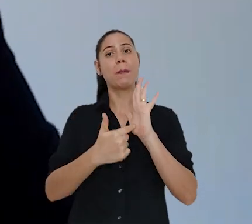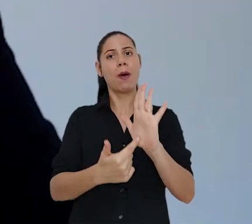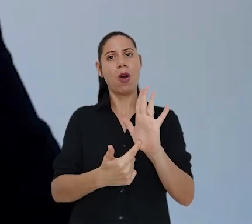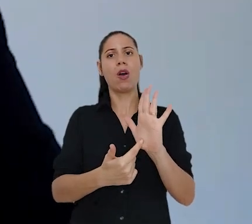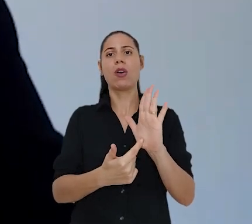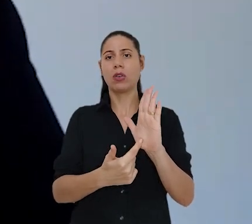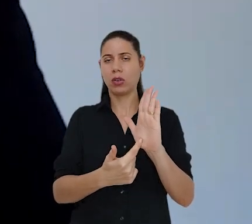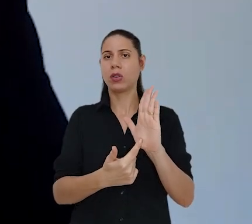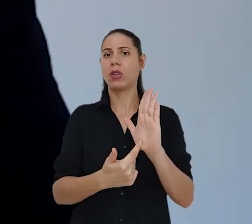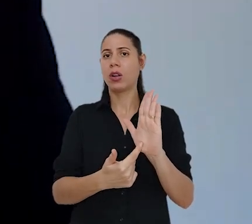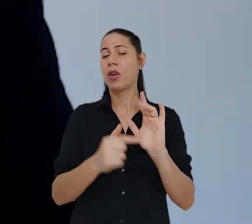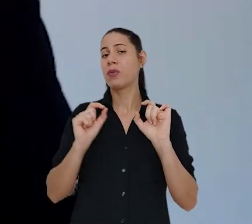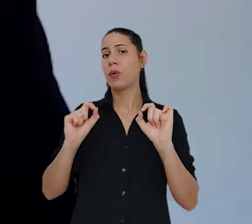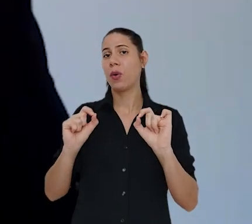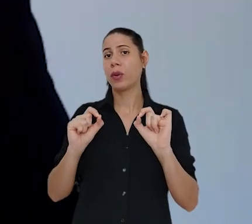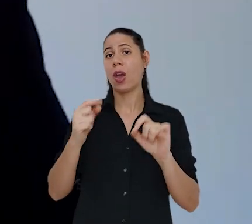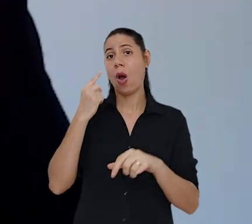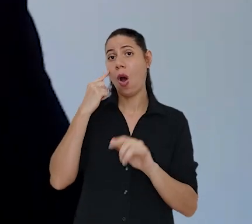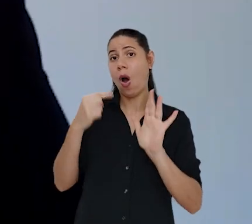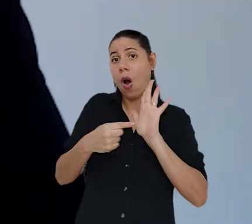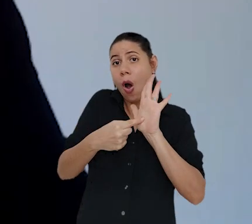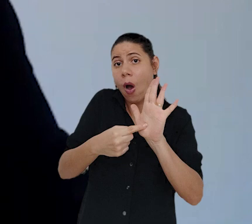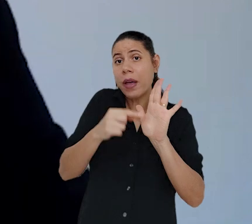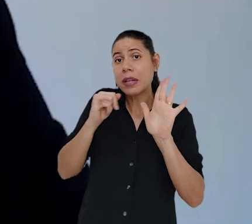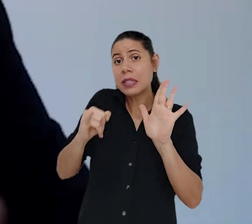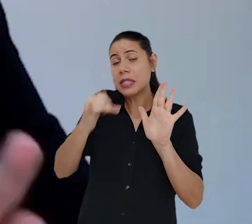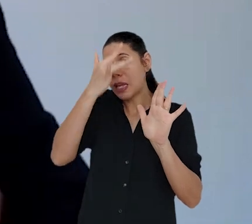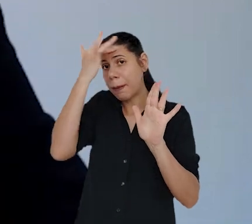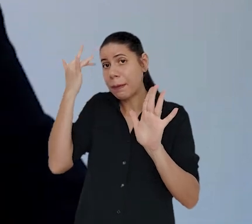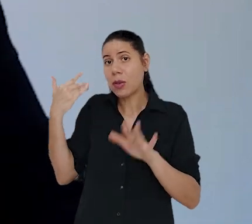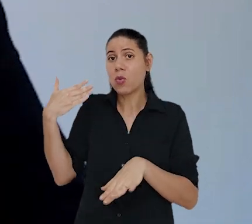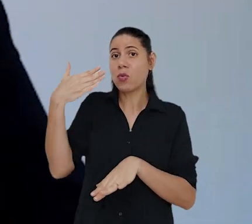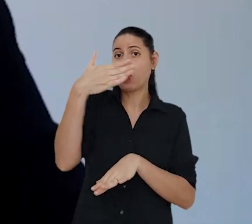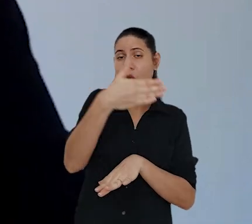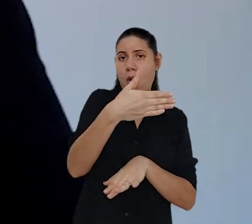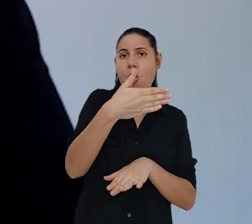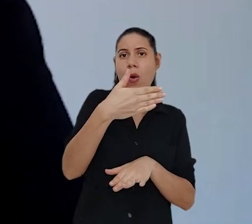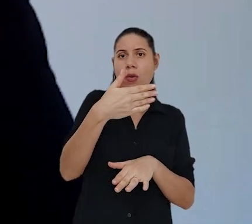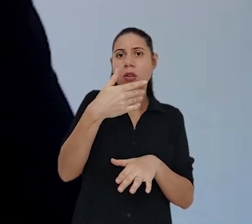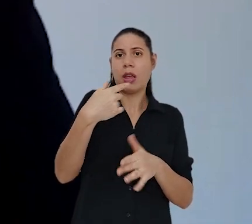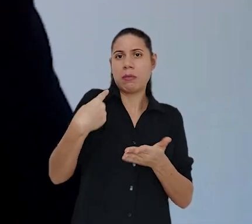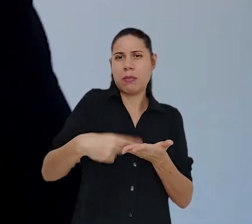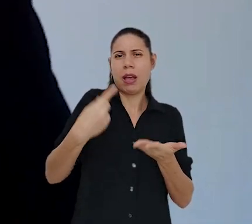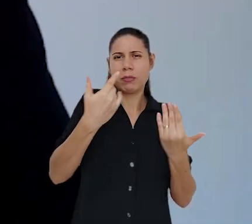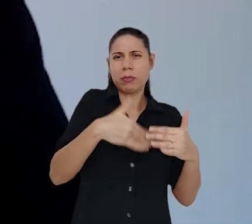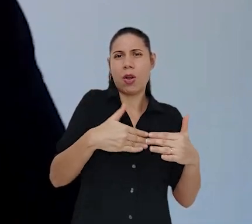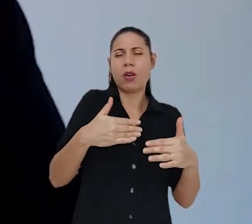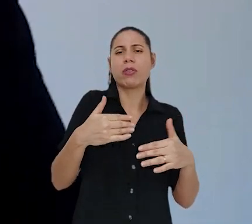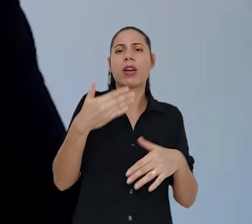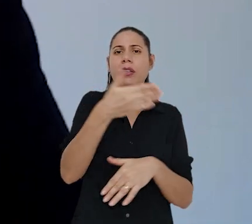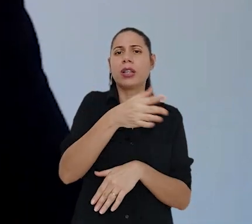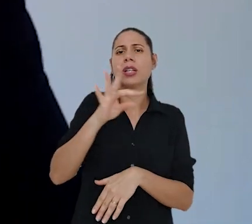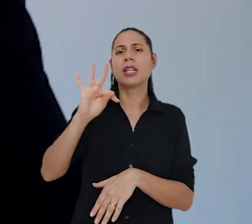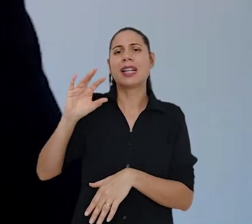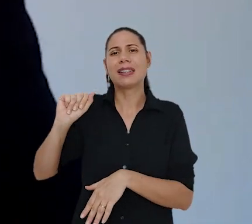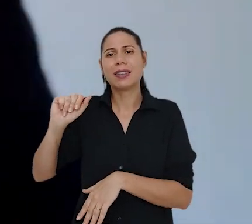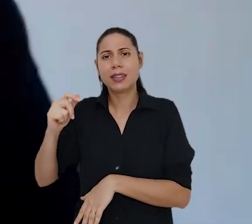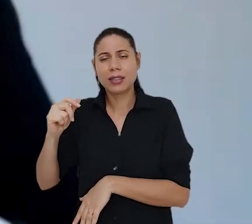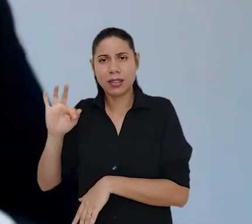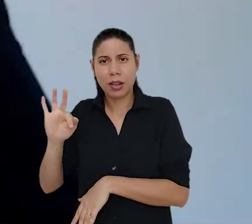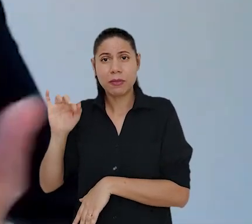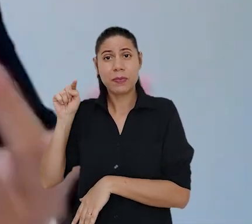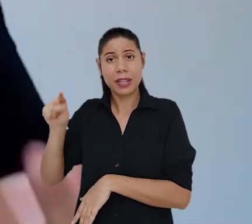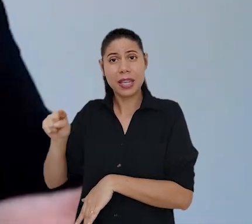editais estavam com cláusulas editalícias no sentido de que, se o candidato comparecer aqui no teste, comparecer aqui no